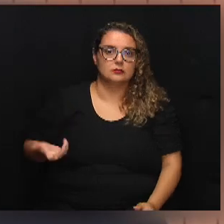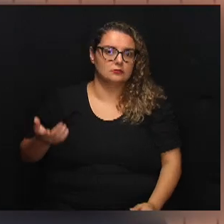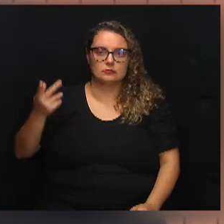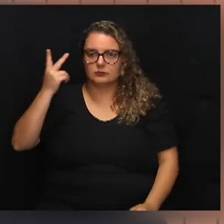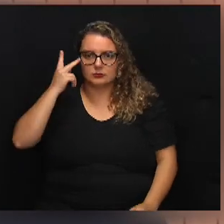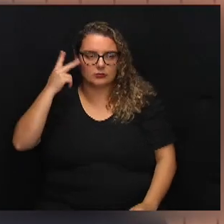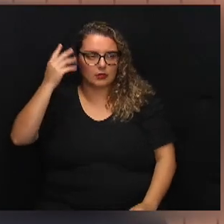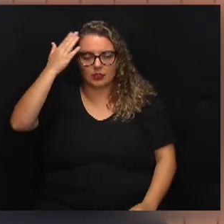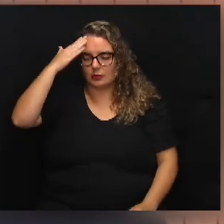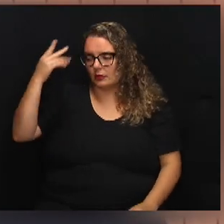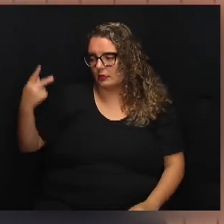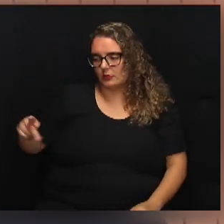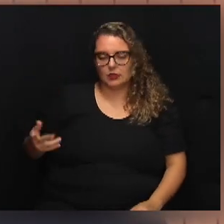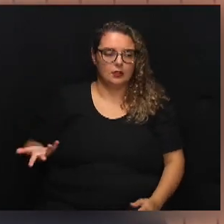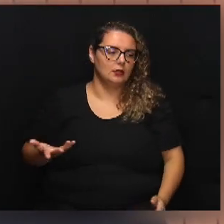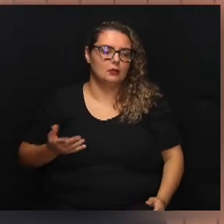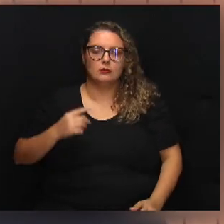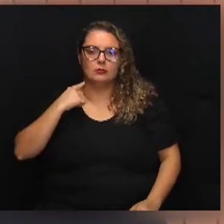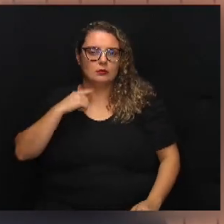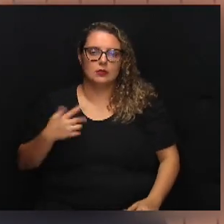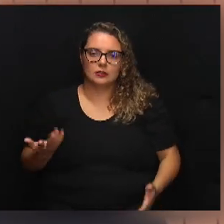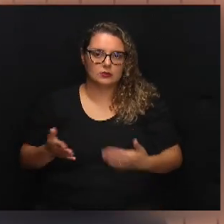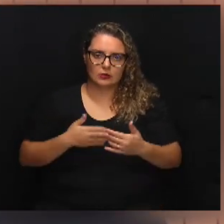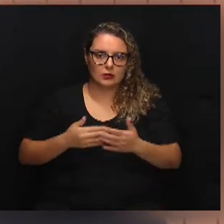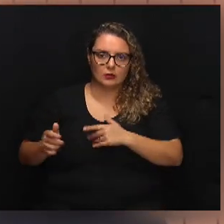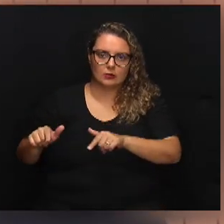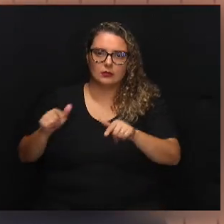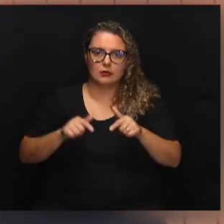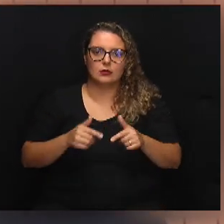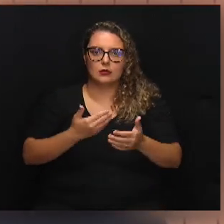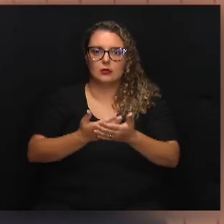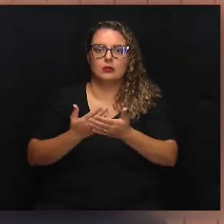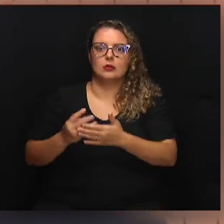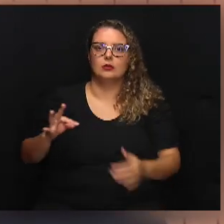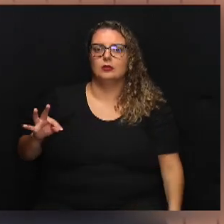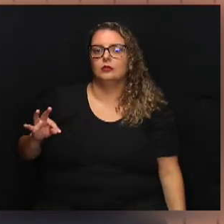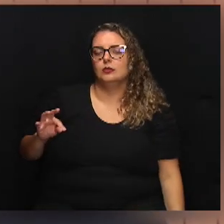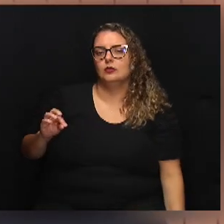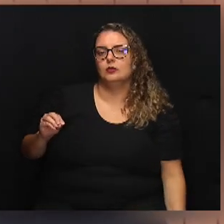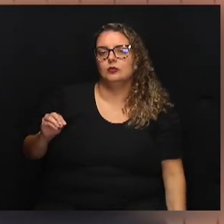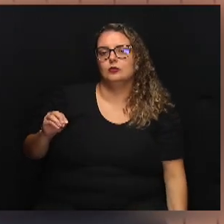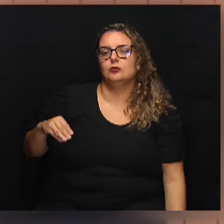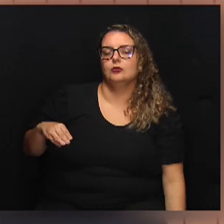seja em Minas Gerais, enfim. Esse estudo de tombamento,